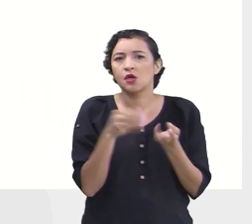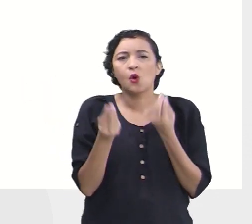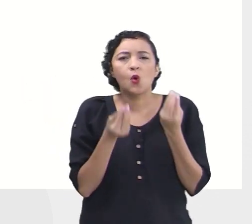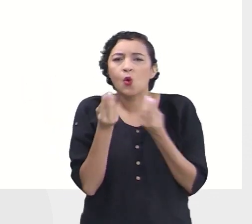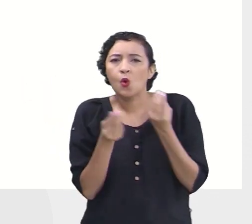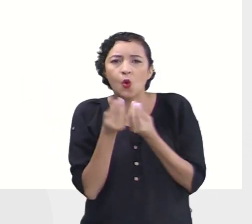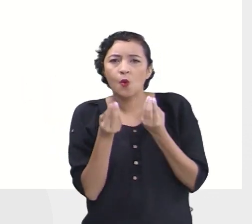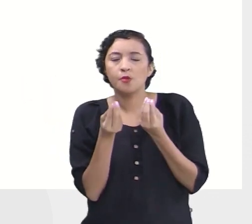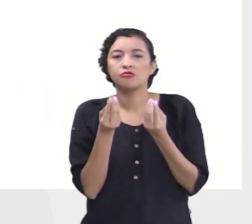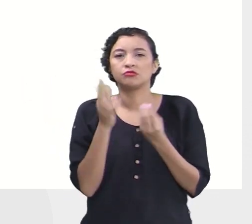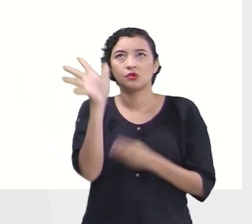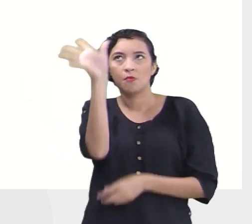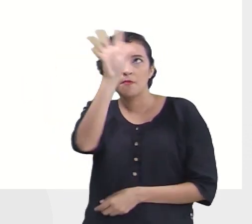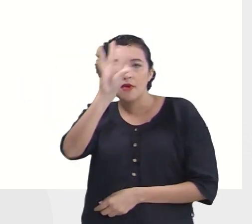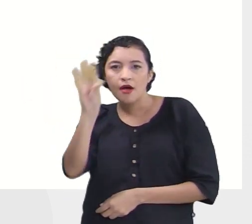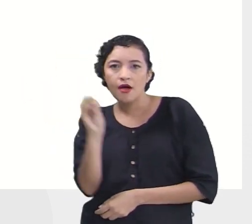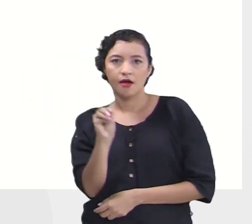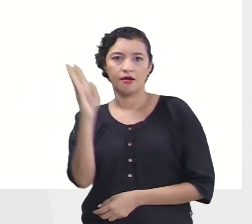mapa daquela época.